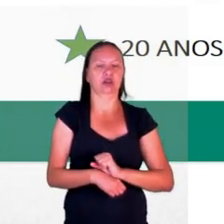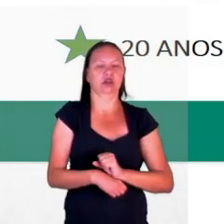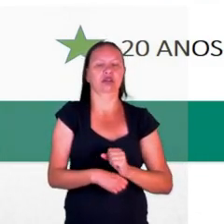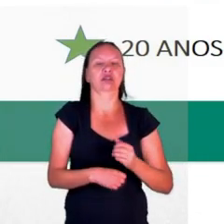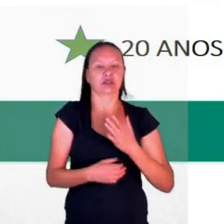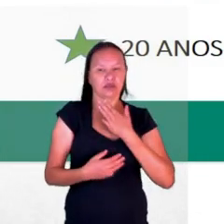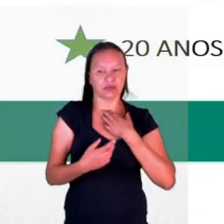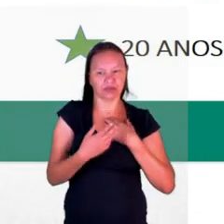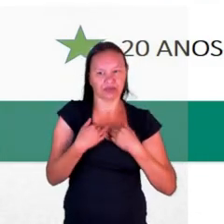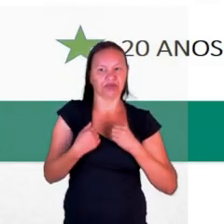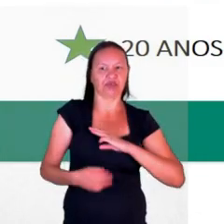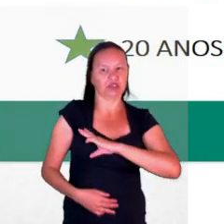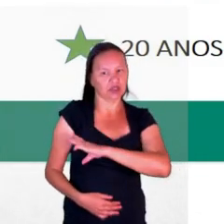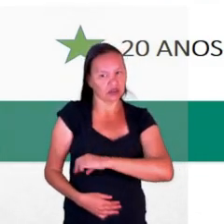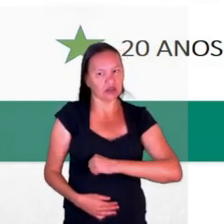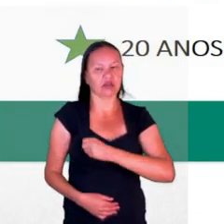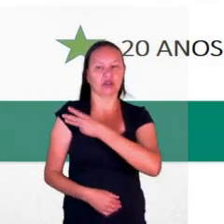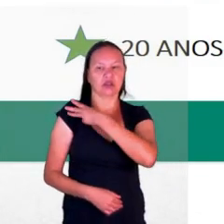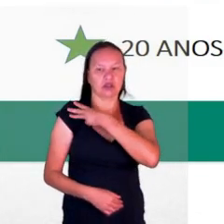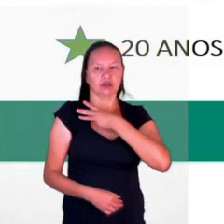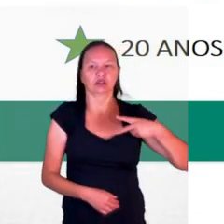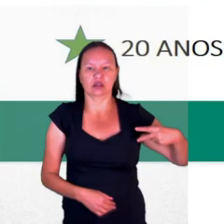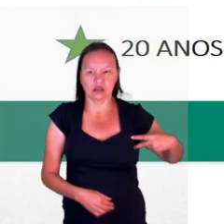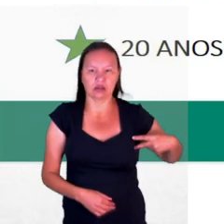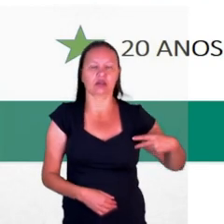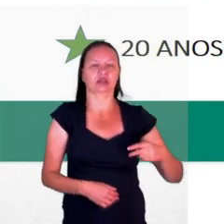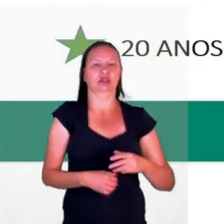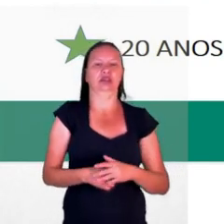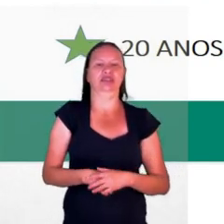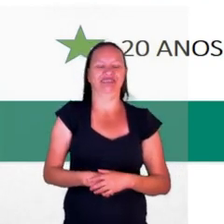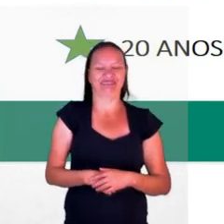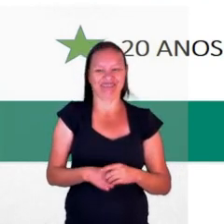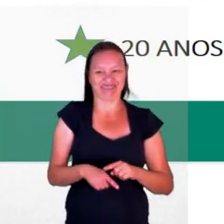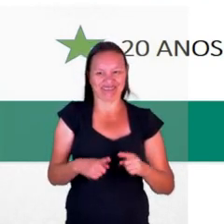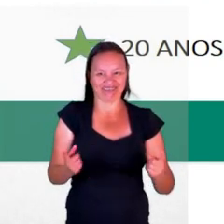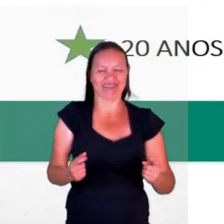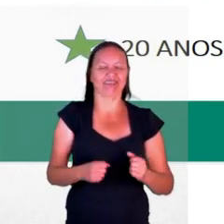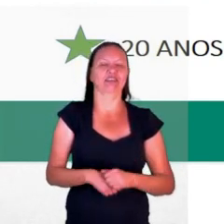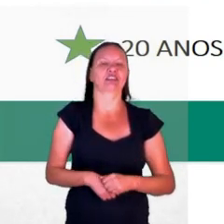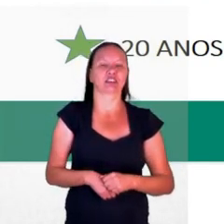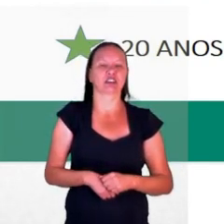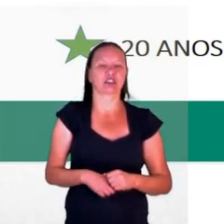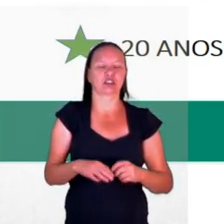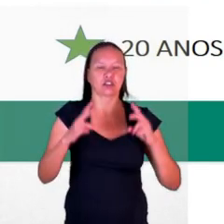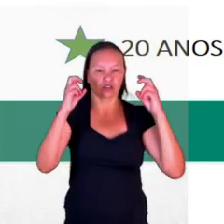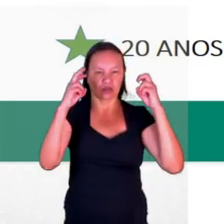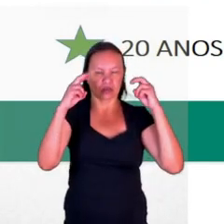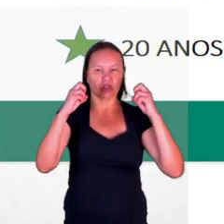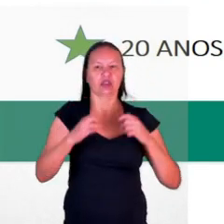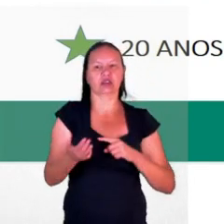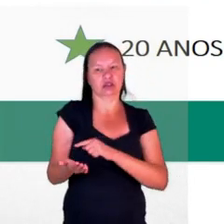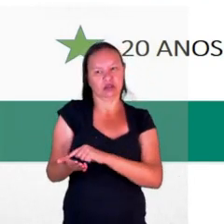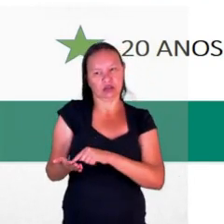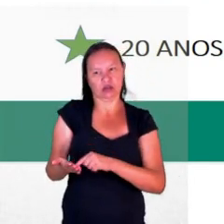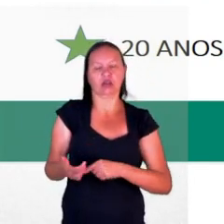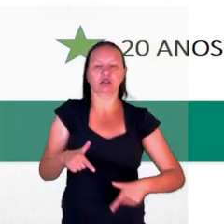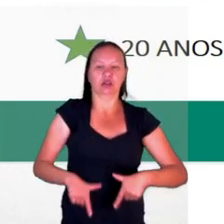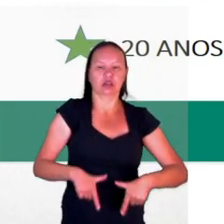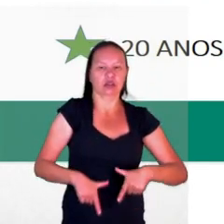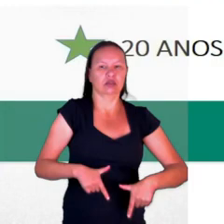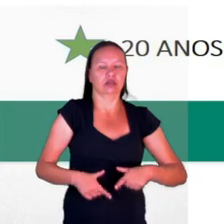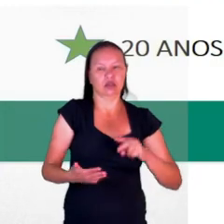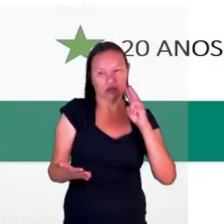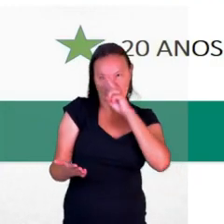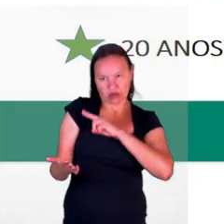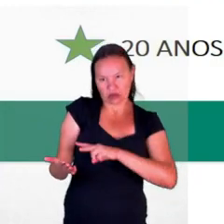também né do Conselho Nacional então também minha sugestão é que seja uma agenda ser trabalhada por vocês também a gente olhar